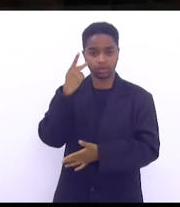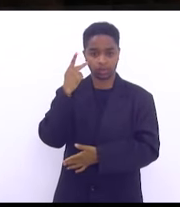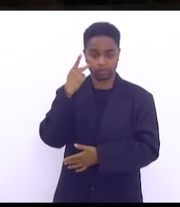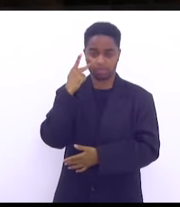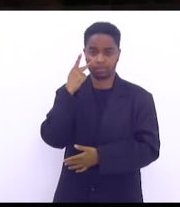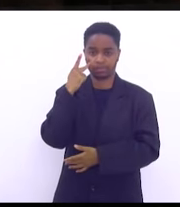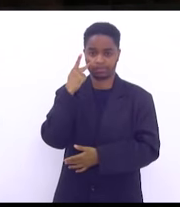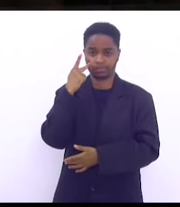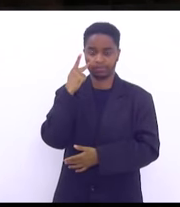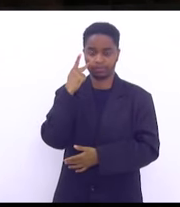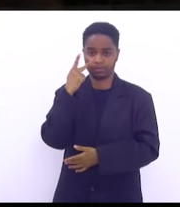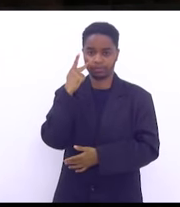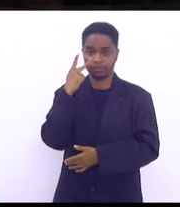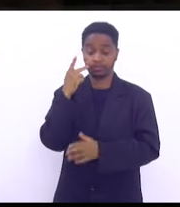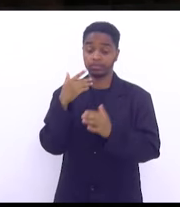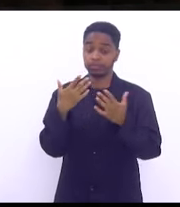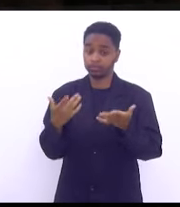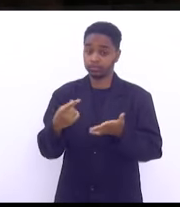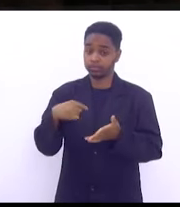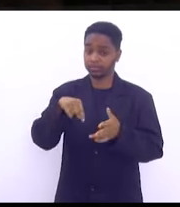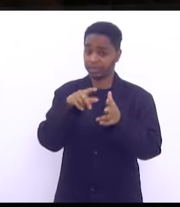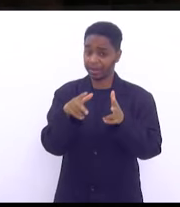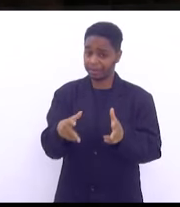Então, veja que o mal